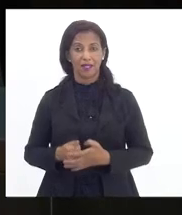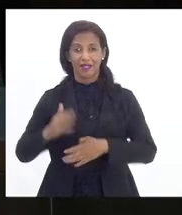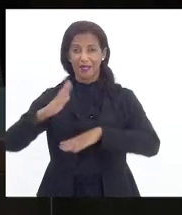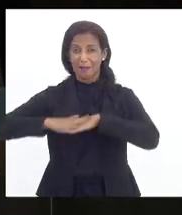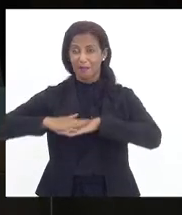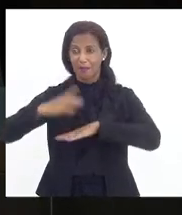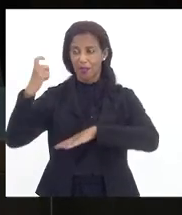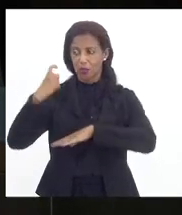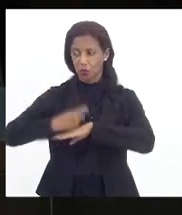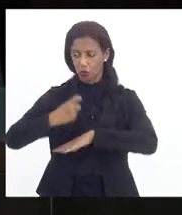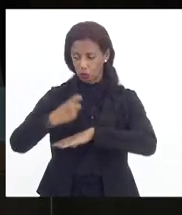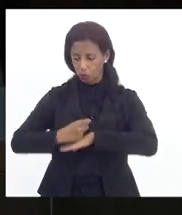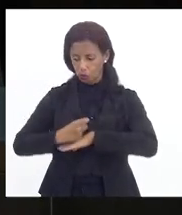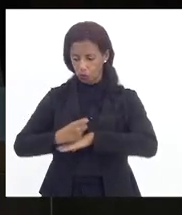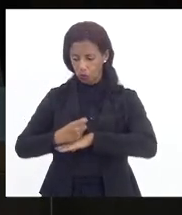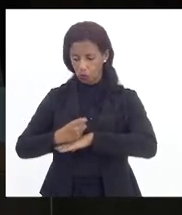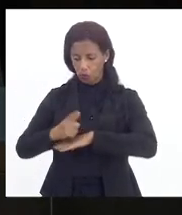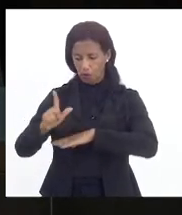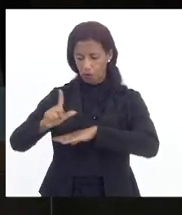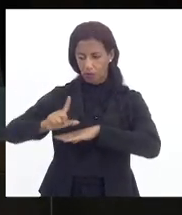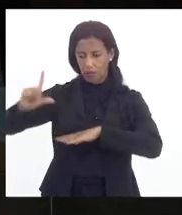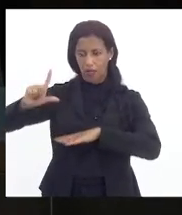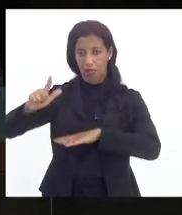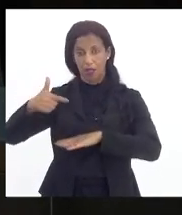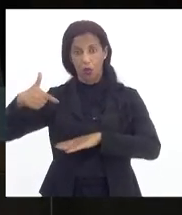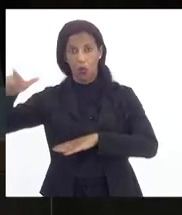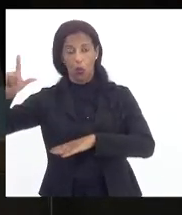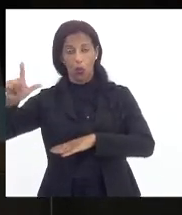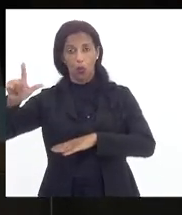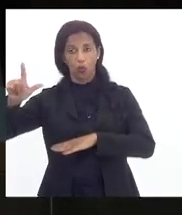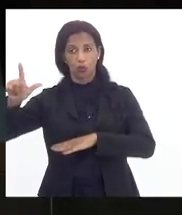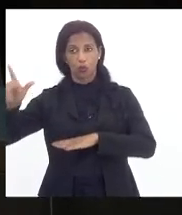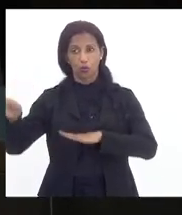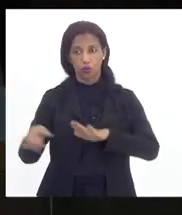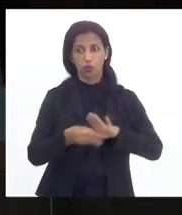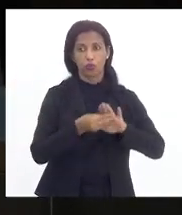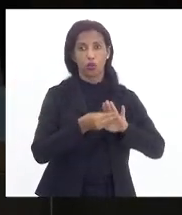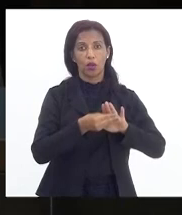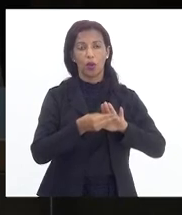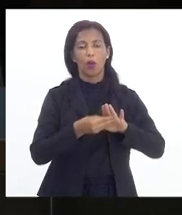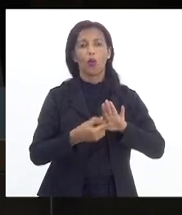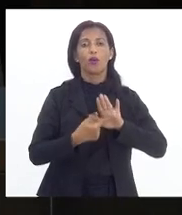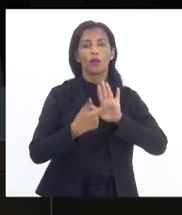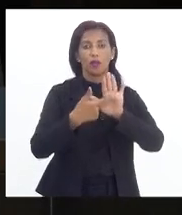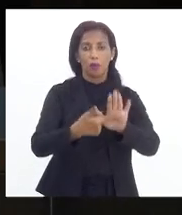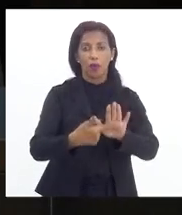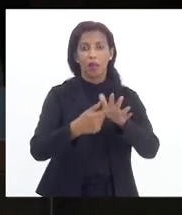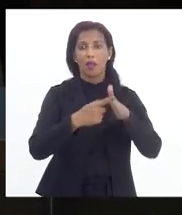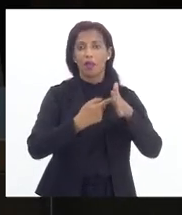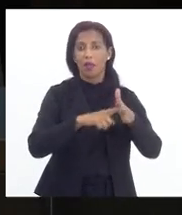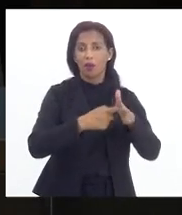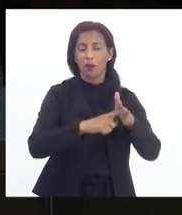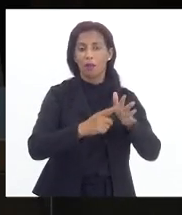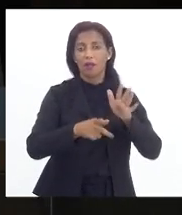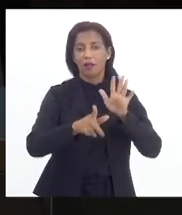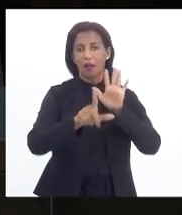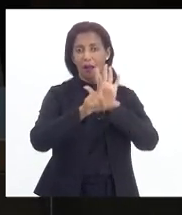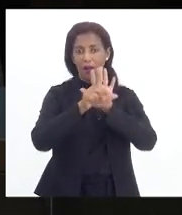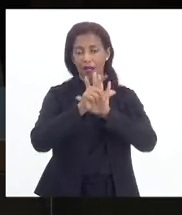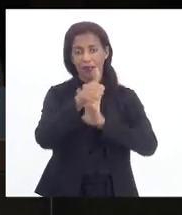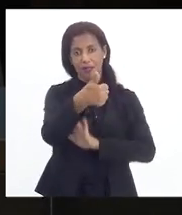duro do que a lei então ele impõe outros requisitos na hora que ele a pretexto de regulamentar a lei